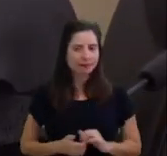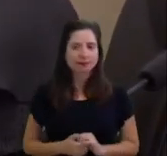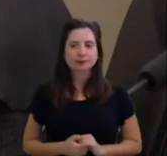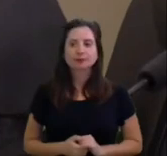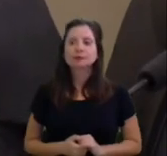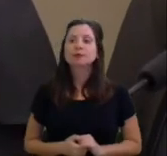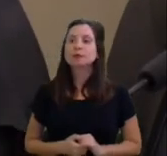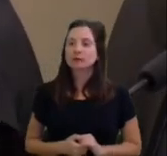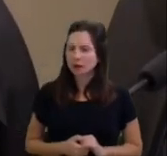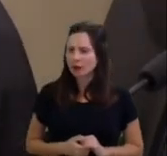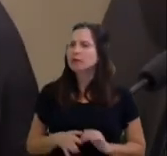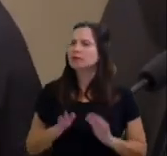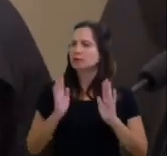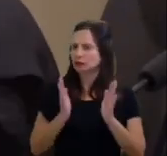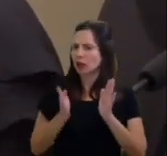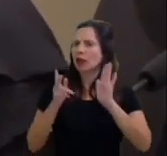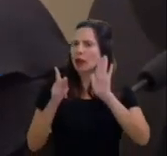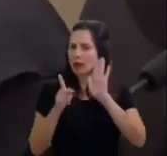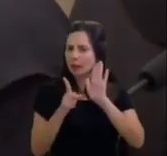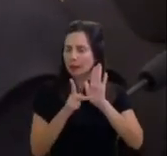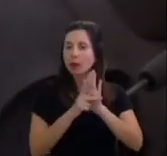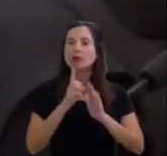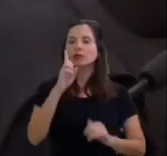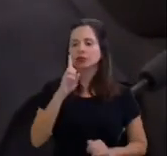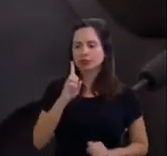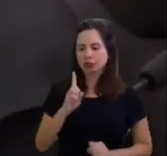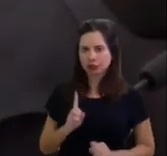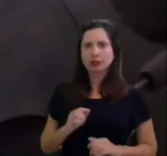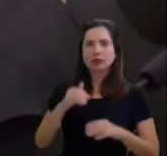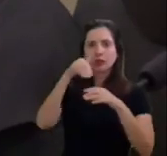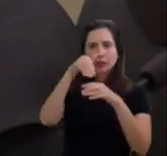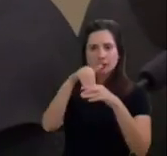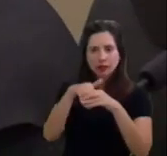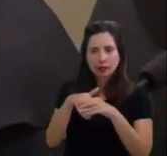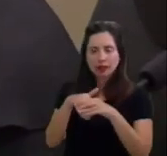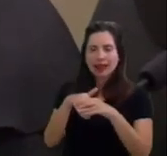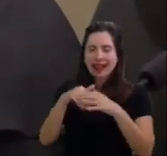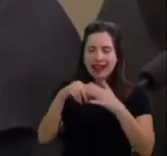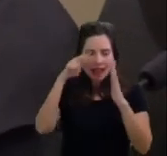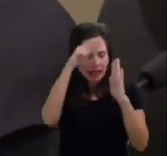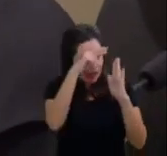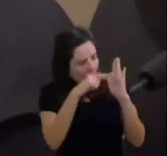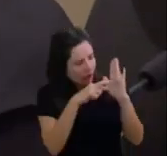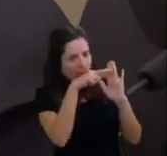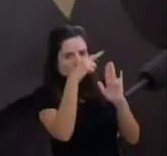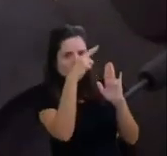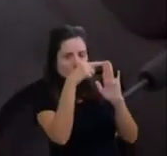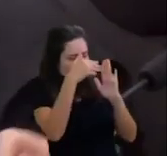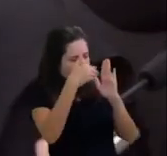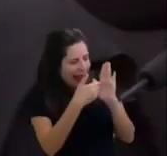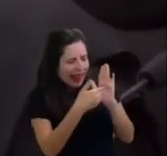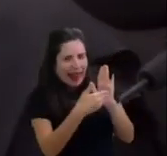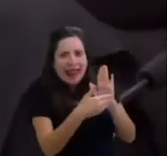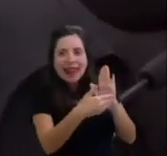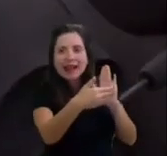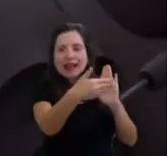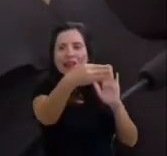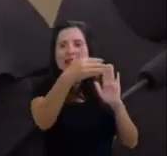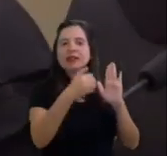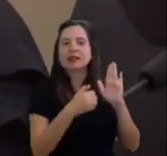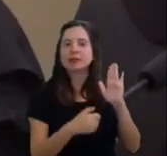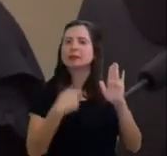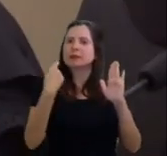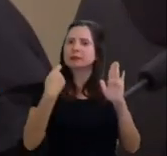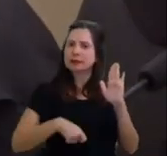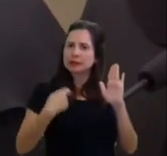Como é próprio do direito eleitoral, para além de olhar as resoluções e, naturalmente, a doutrina, é